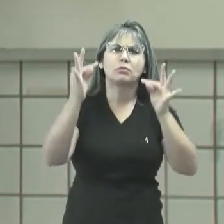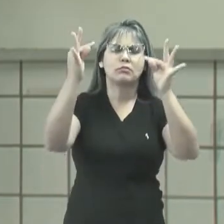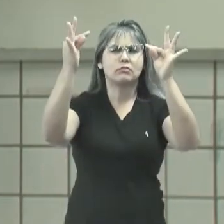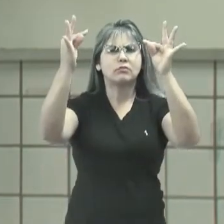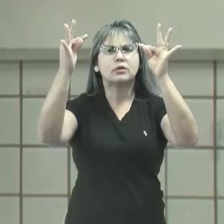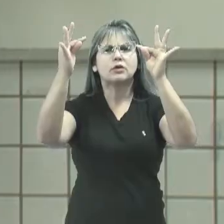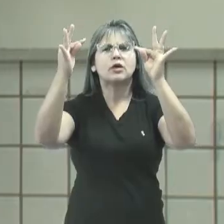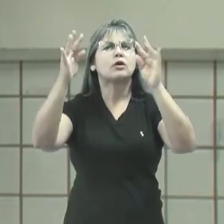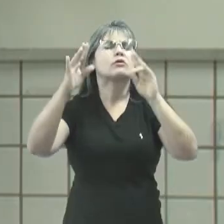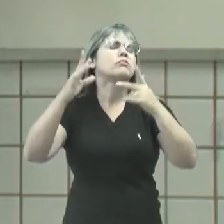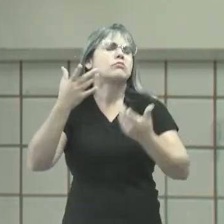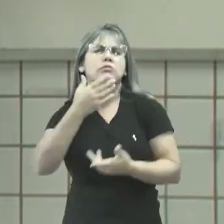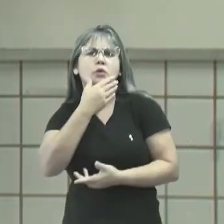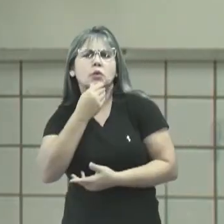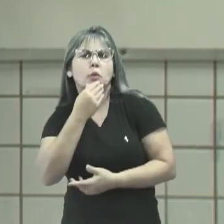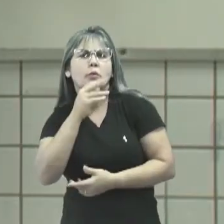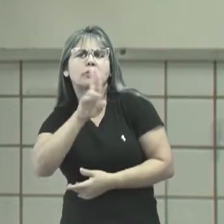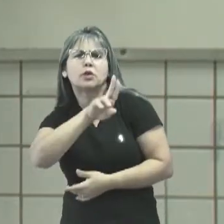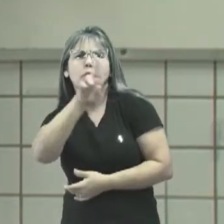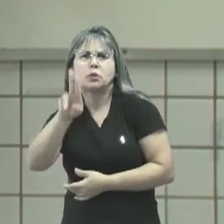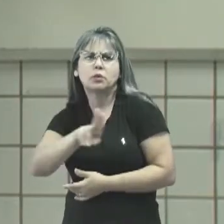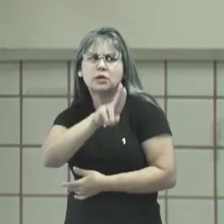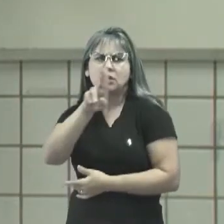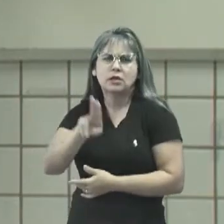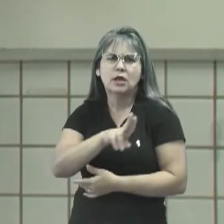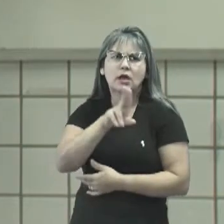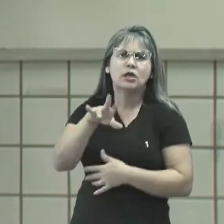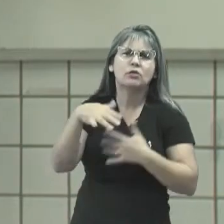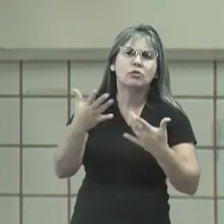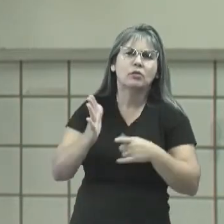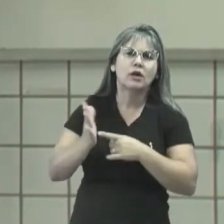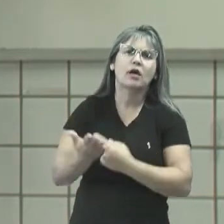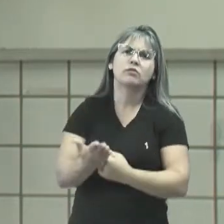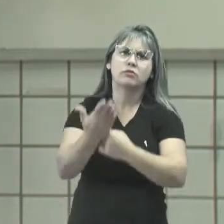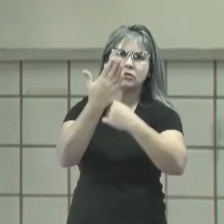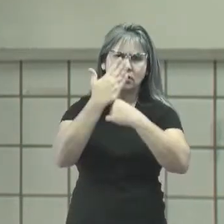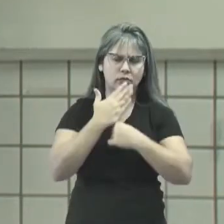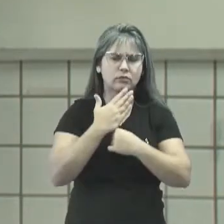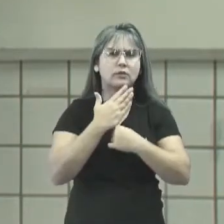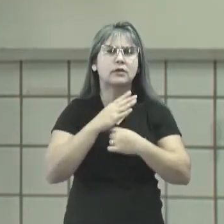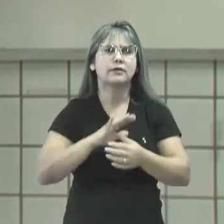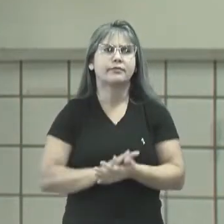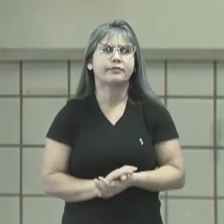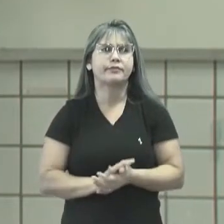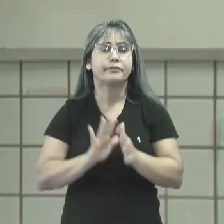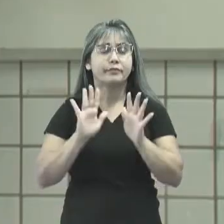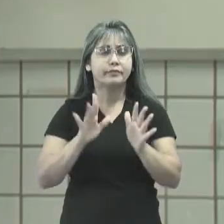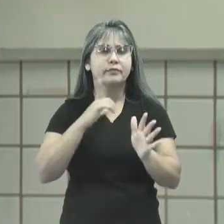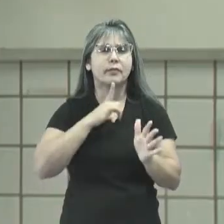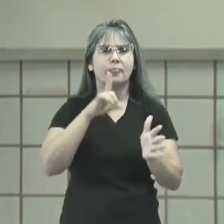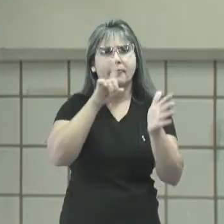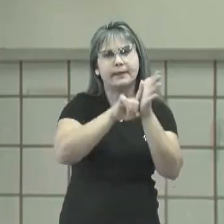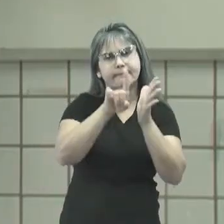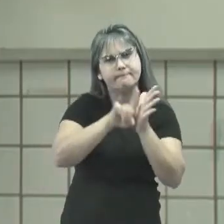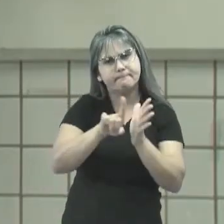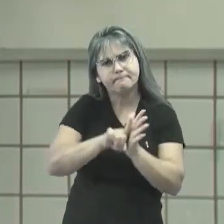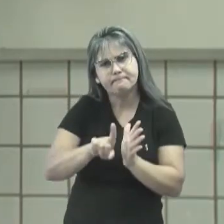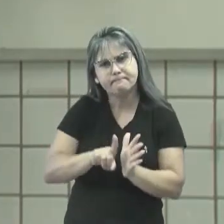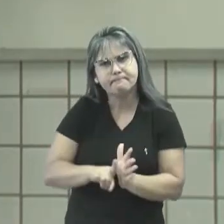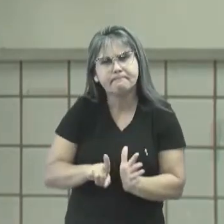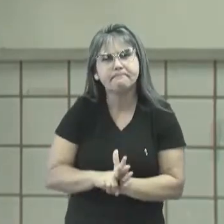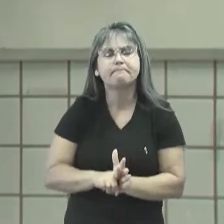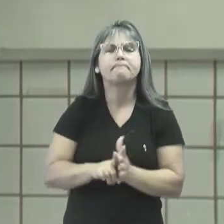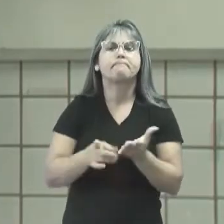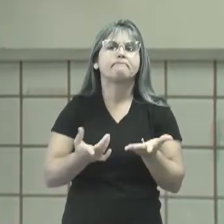poder superar as suas dificuldades, né? Começamos com as aproximações, uns